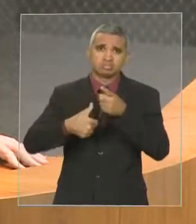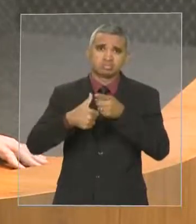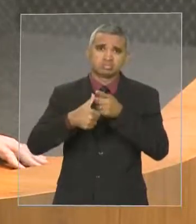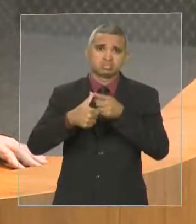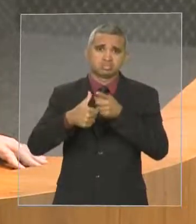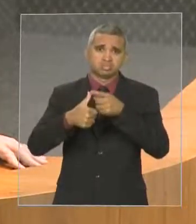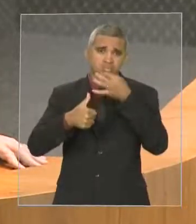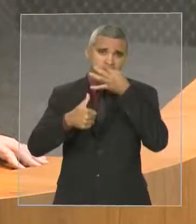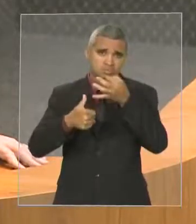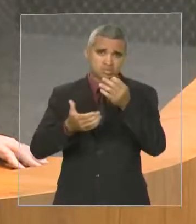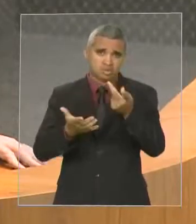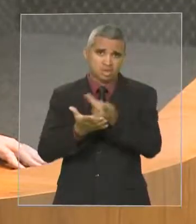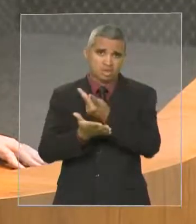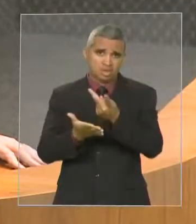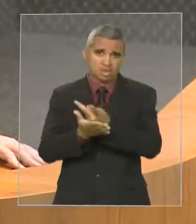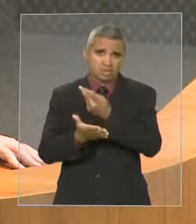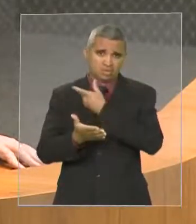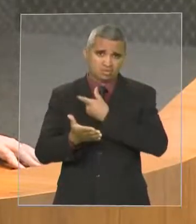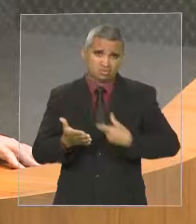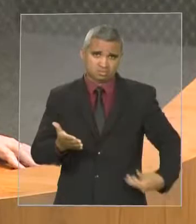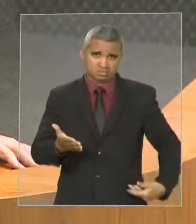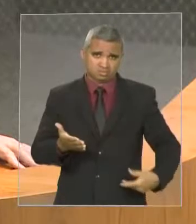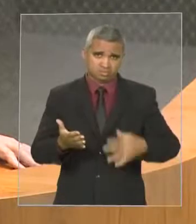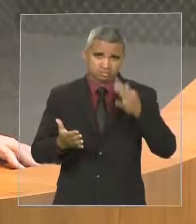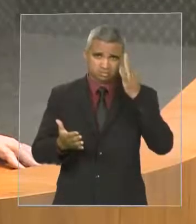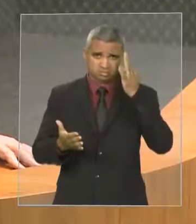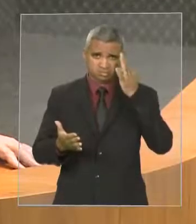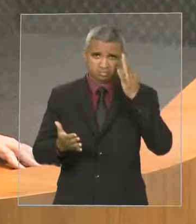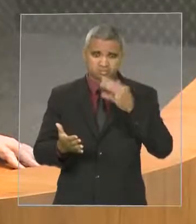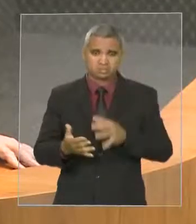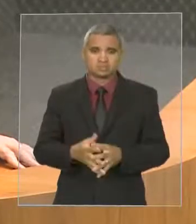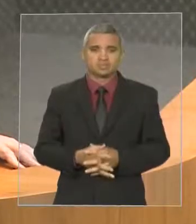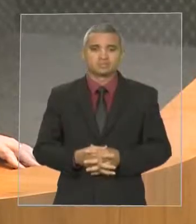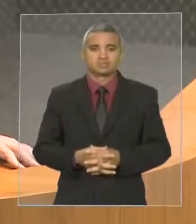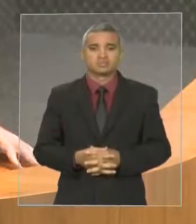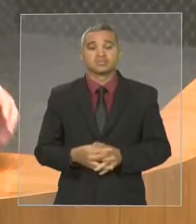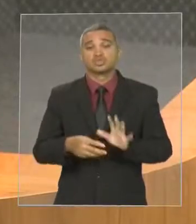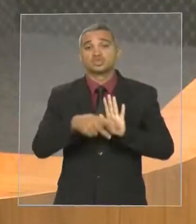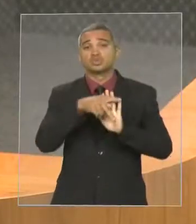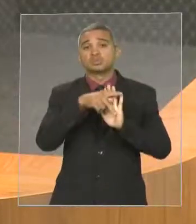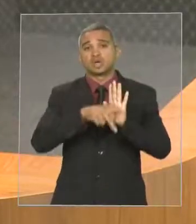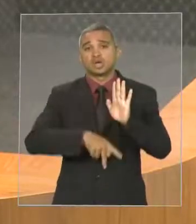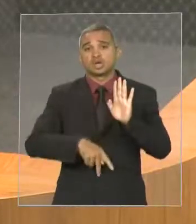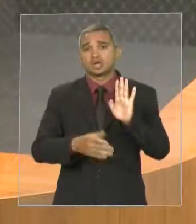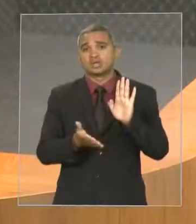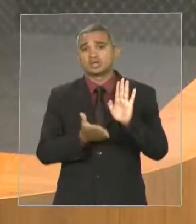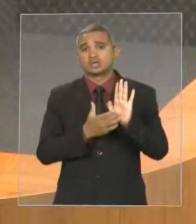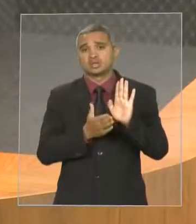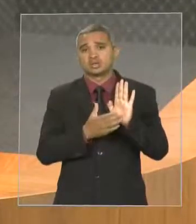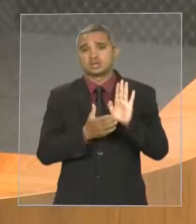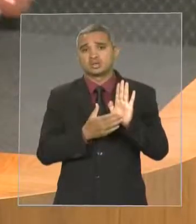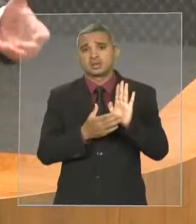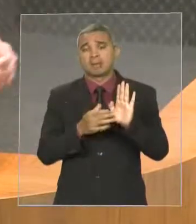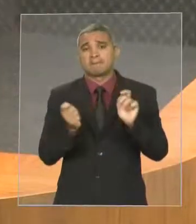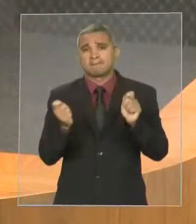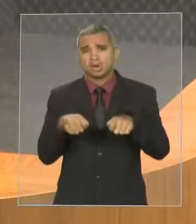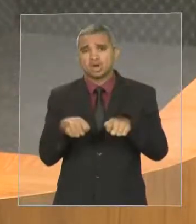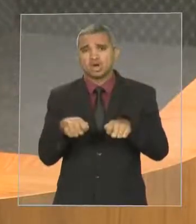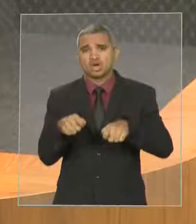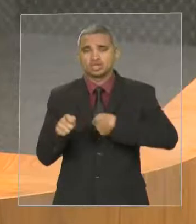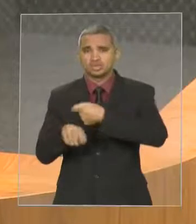Estado. Um projeto dessa envergadura, que pode inclusive dinamizar a economia do nosso